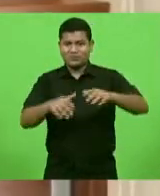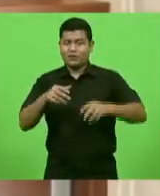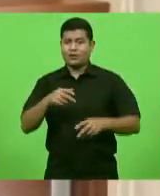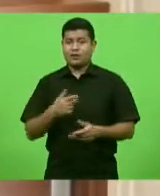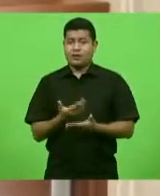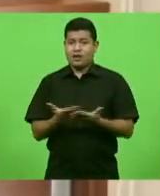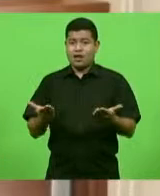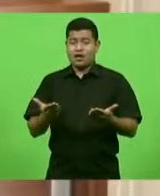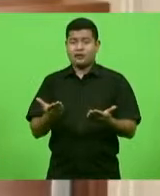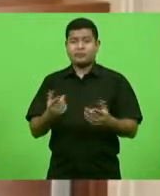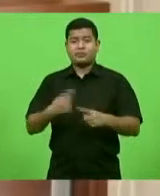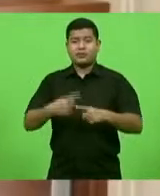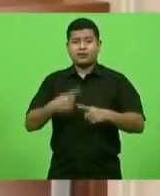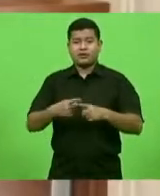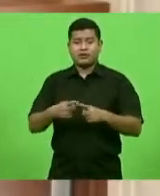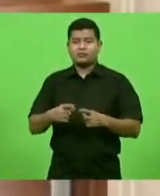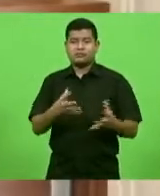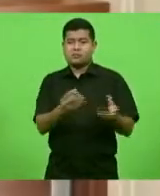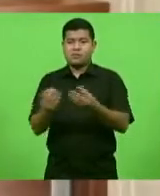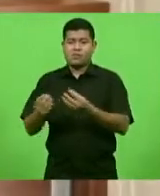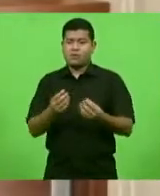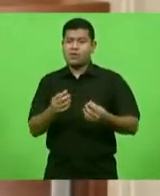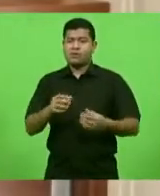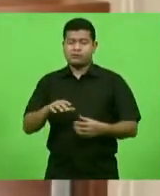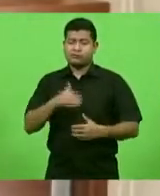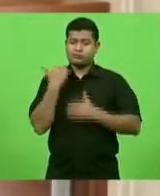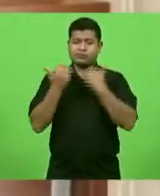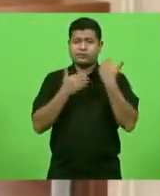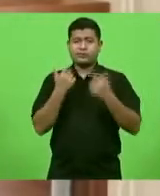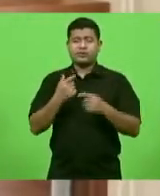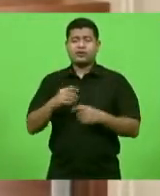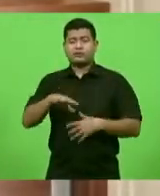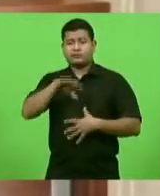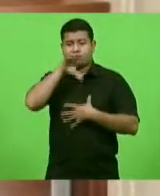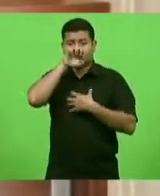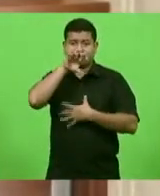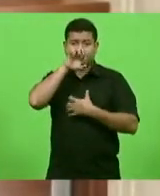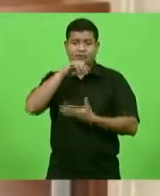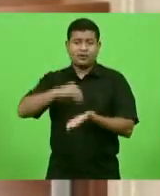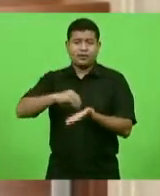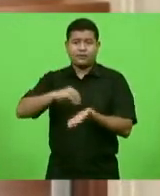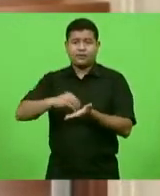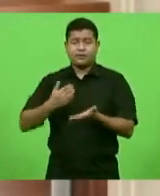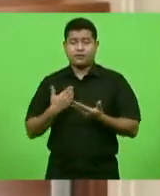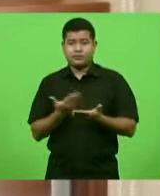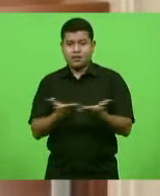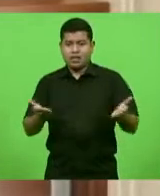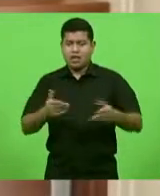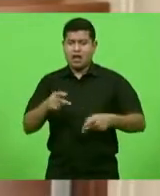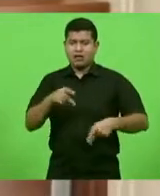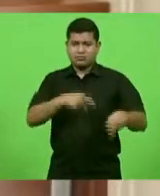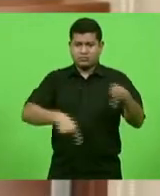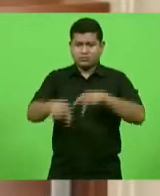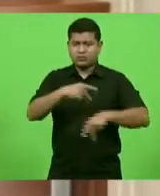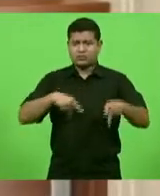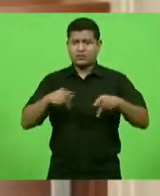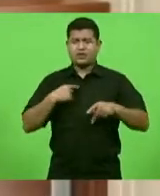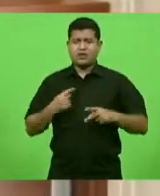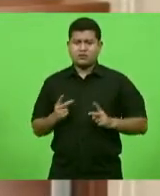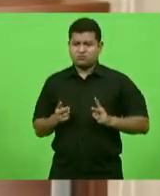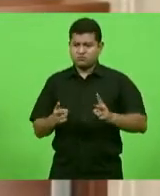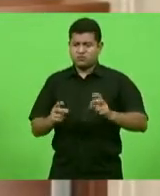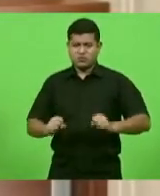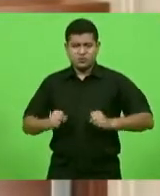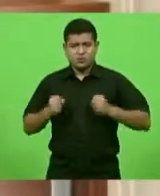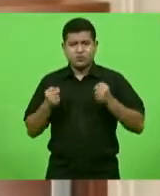negado. Mas o povo catarinense, mesmo sufocado, não se calou e nunca se calará.